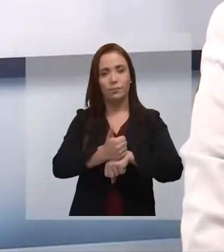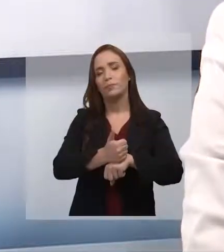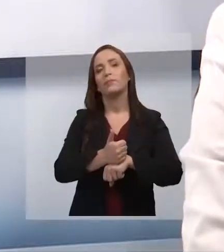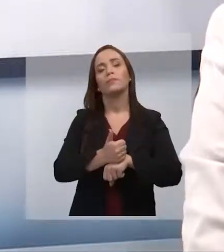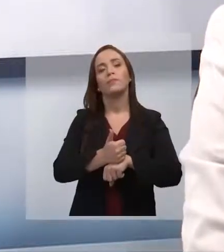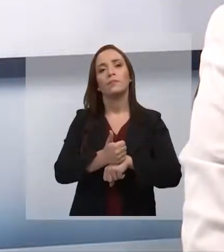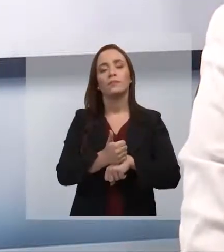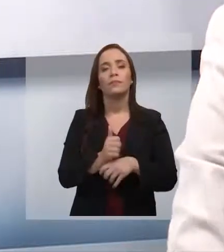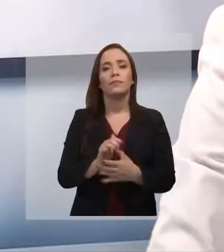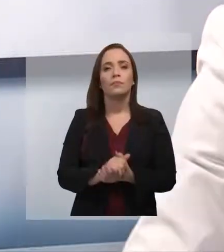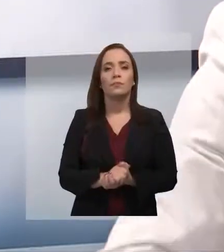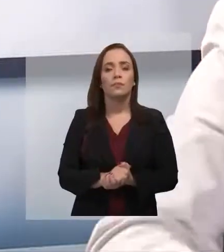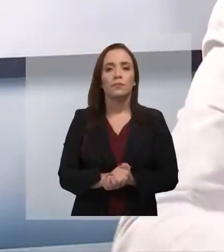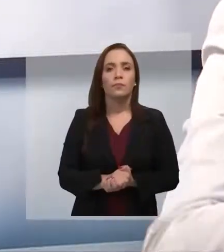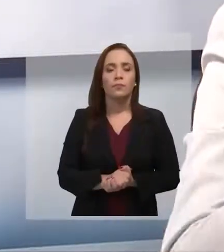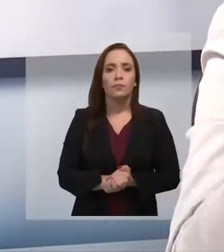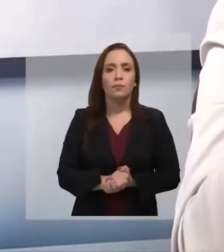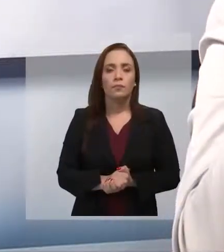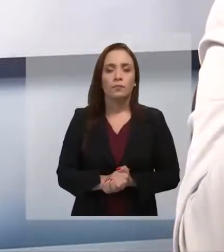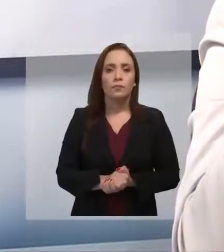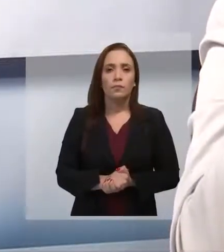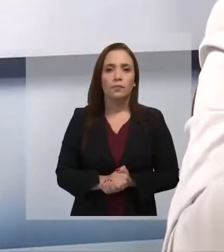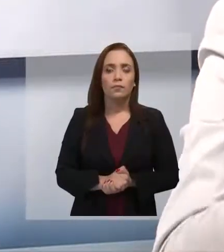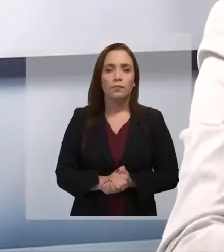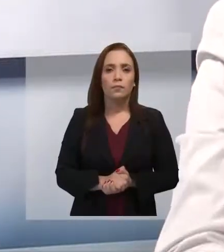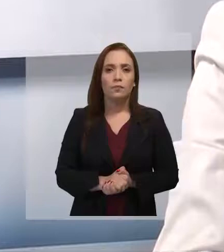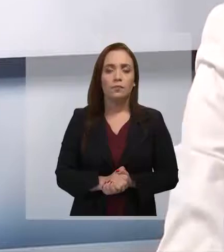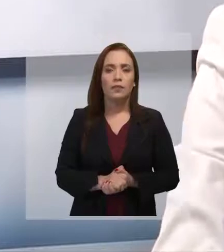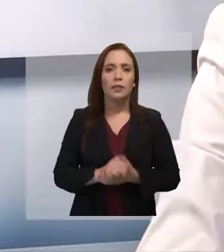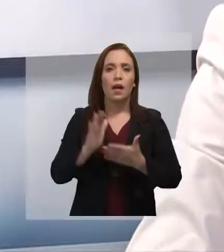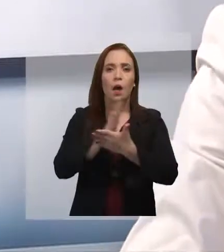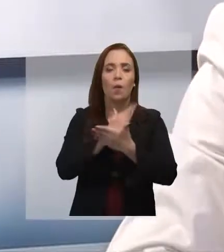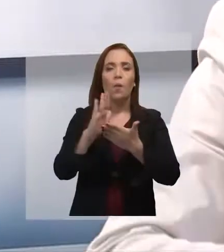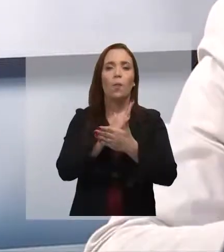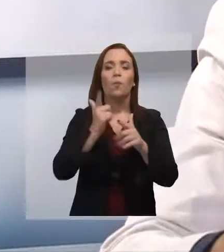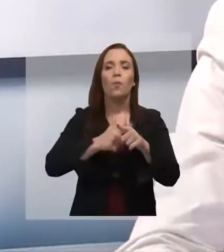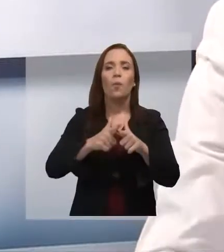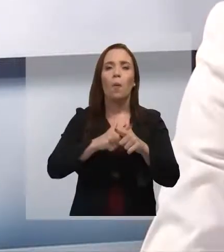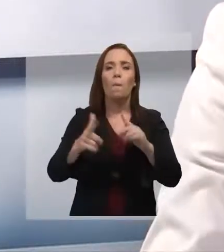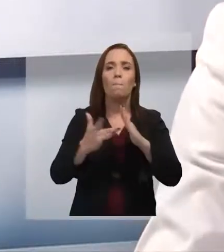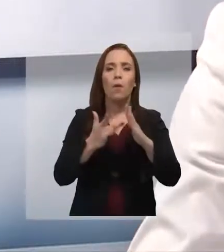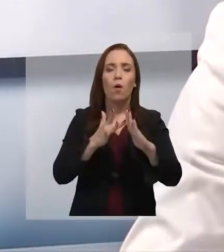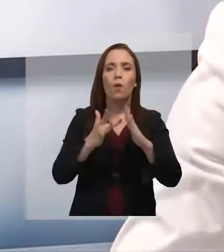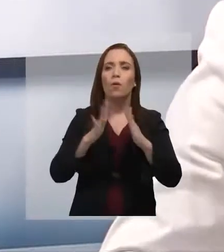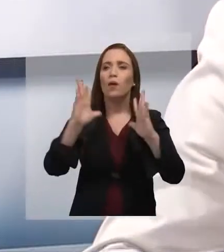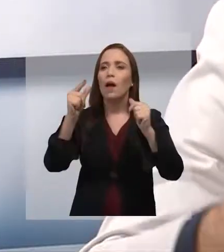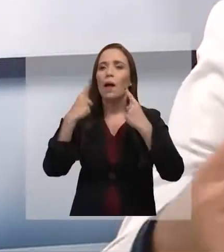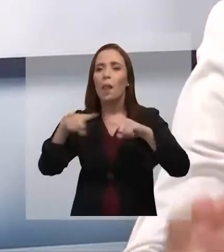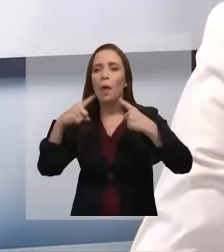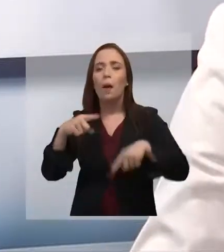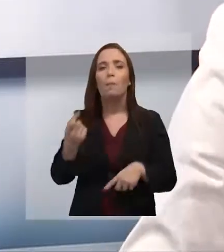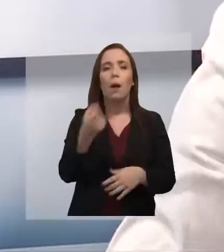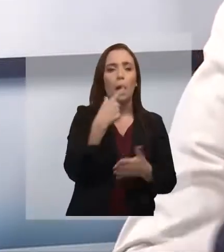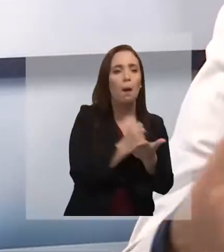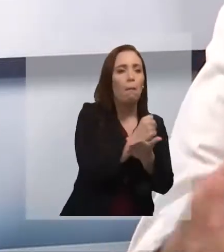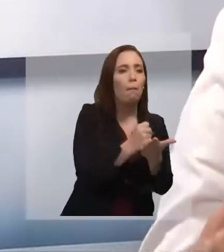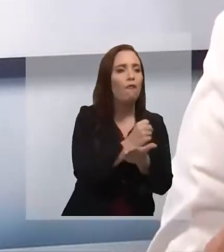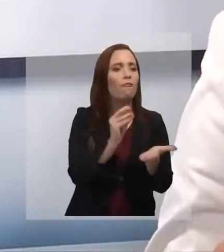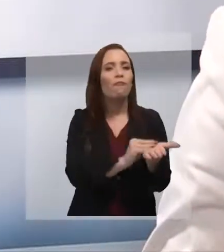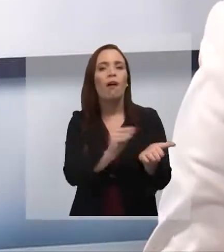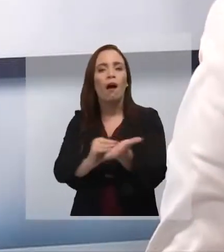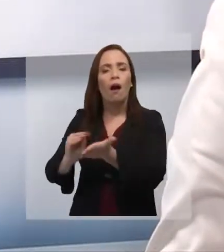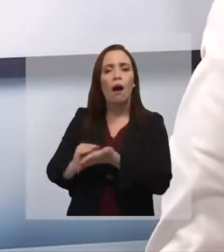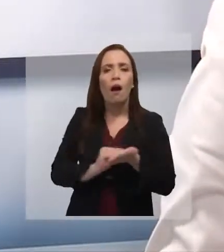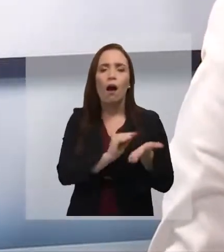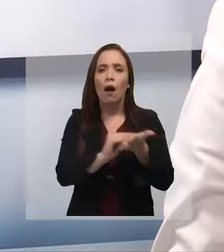andava e aí ajeitando na questão da saída dos postos de saúde, e as pessoas reclamando, e o remédio, o remédio, o remédio, o